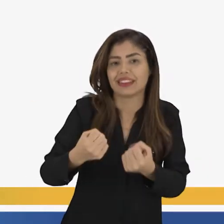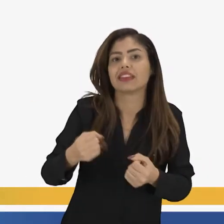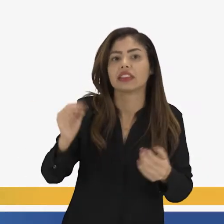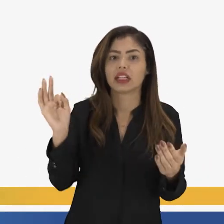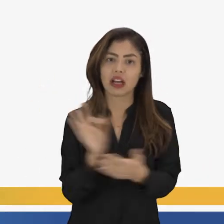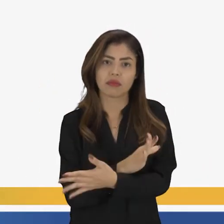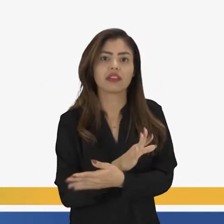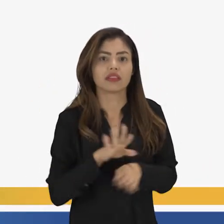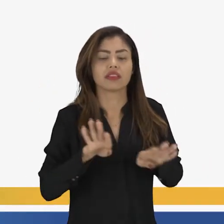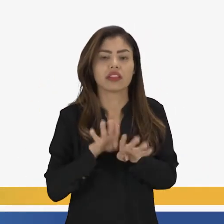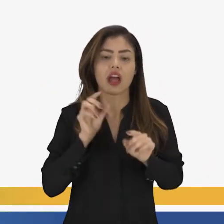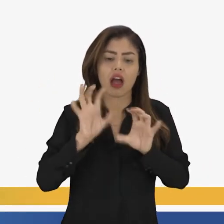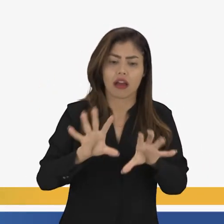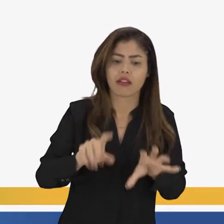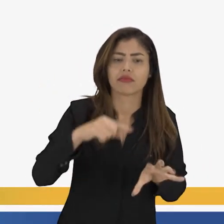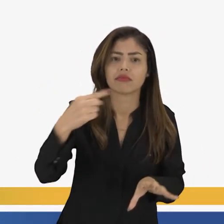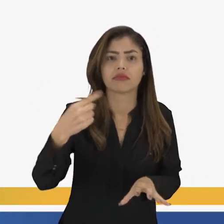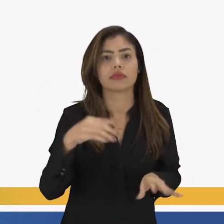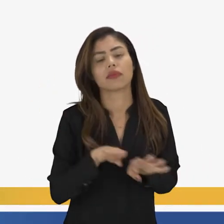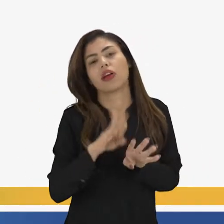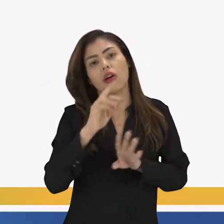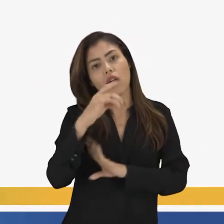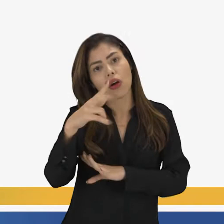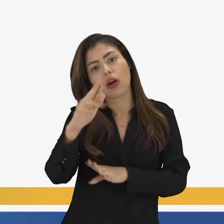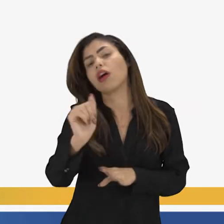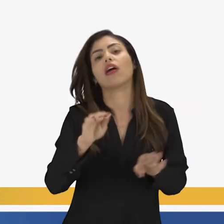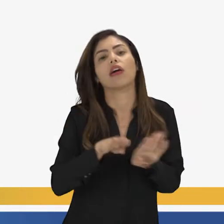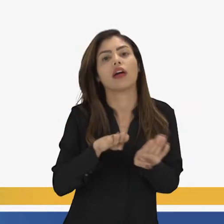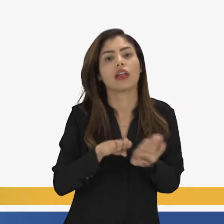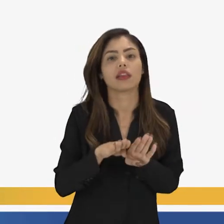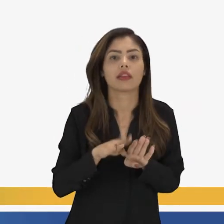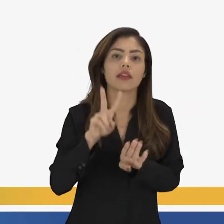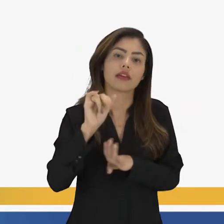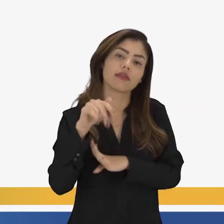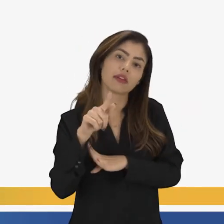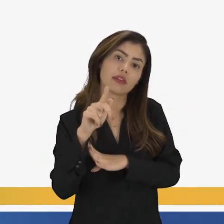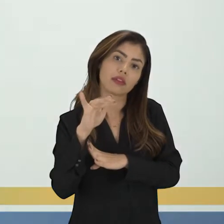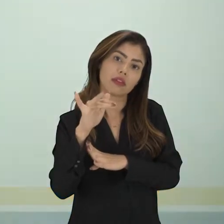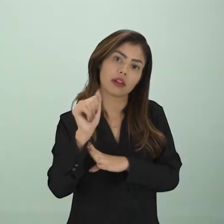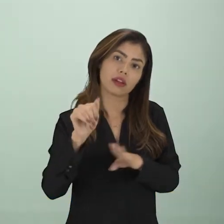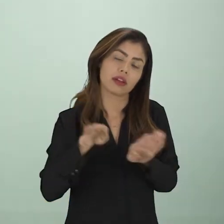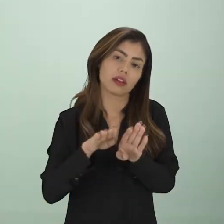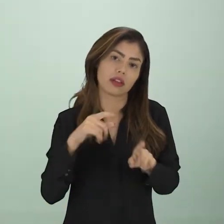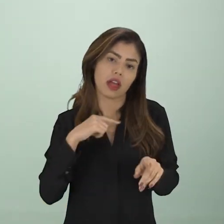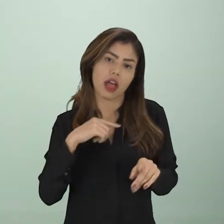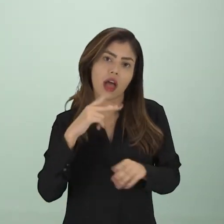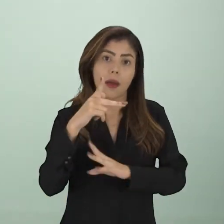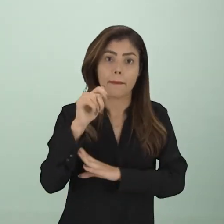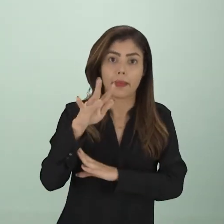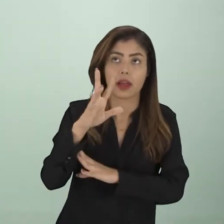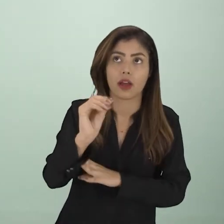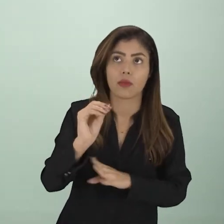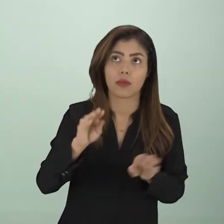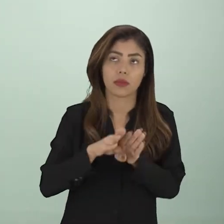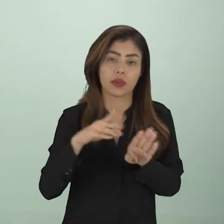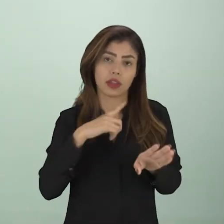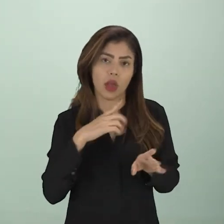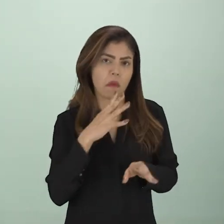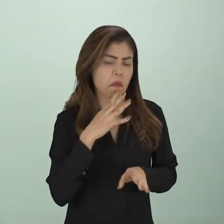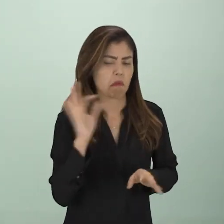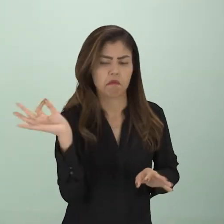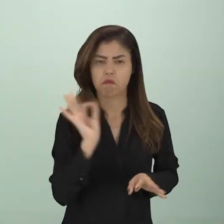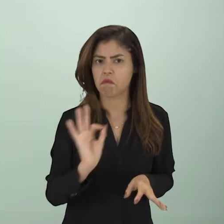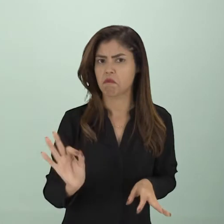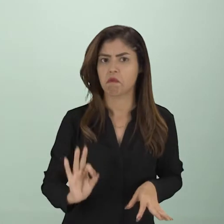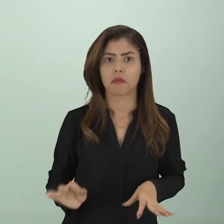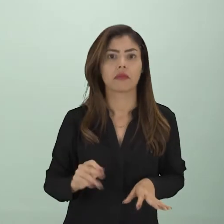destruídas, exatamente aquelas obras das vanguardas europeias. Há relatos de que obras de Pablo Picasso nunca foram conhecidas